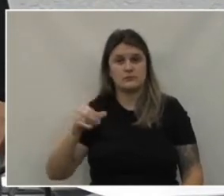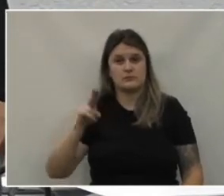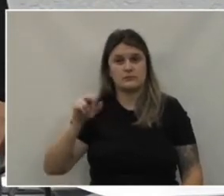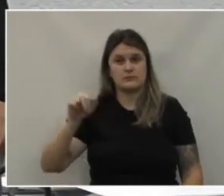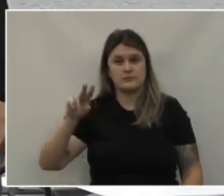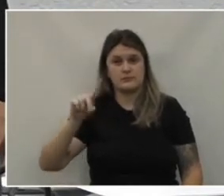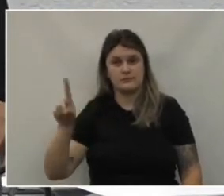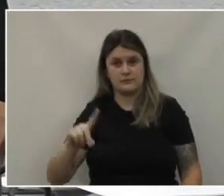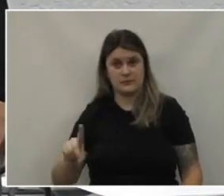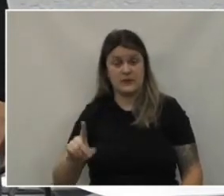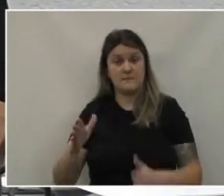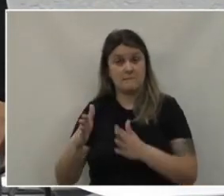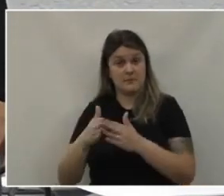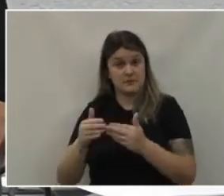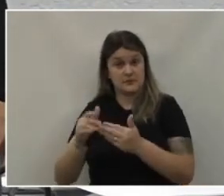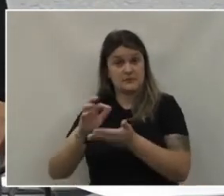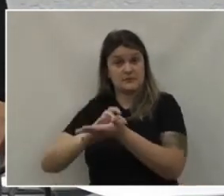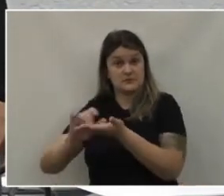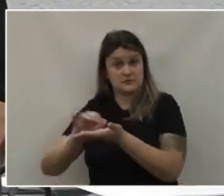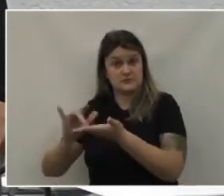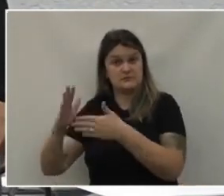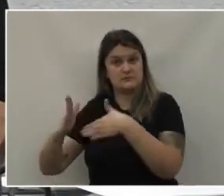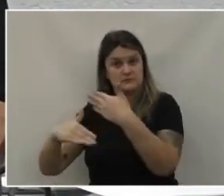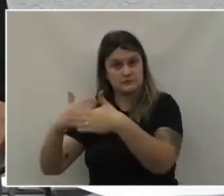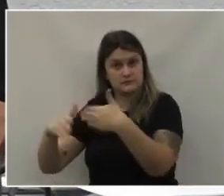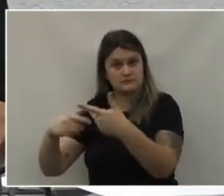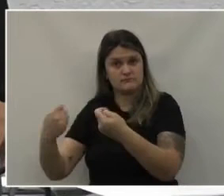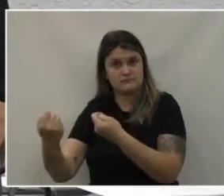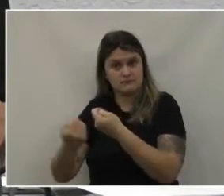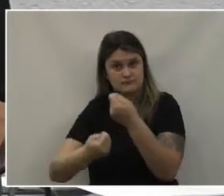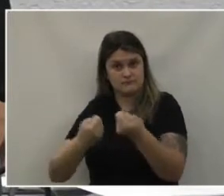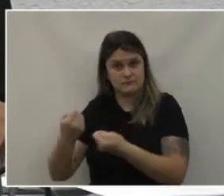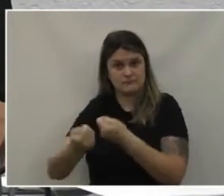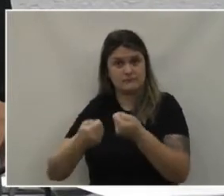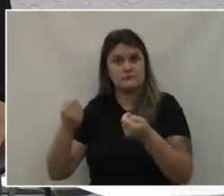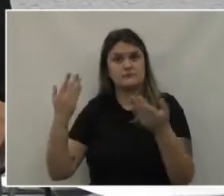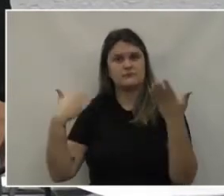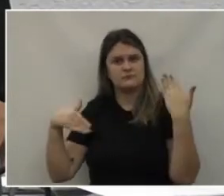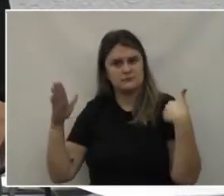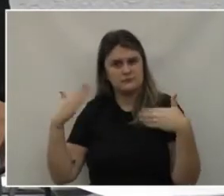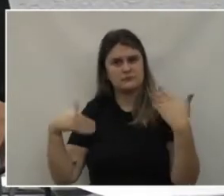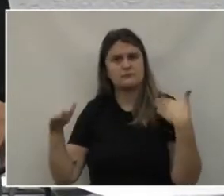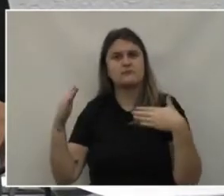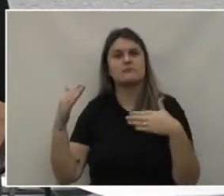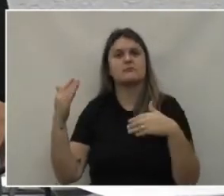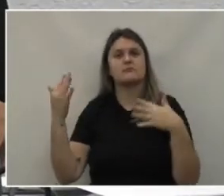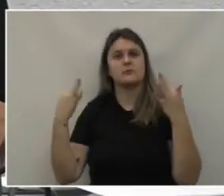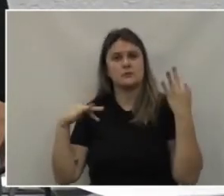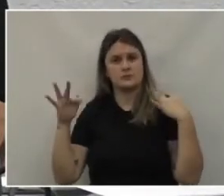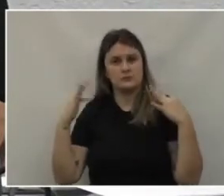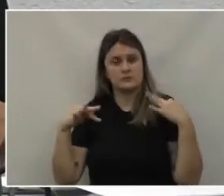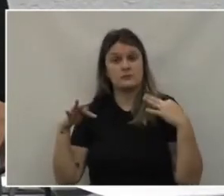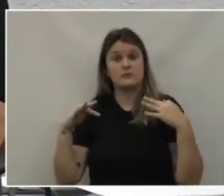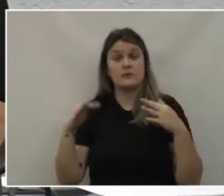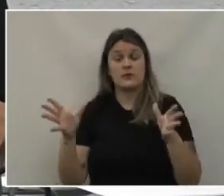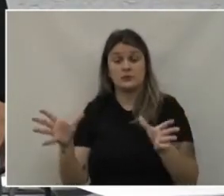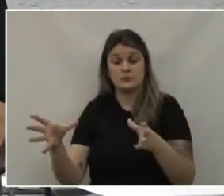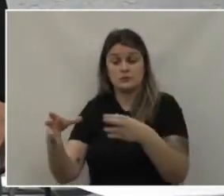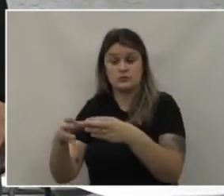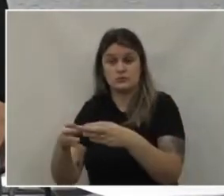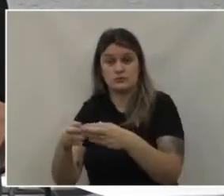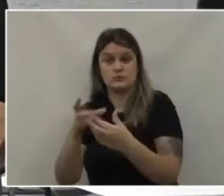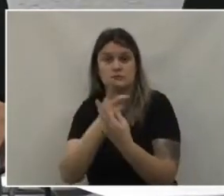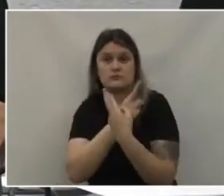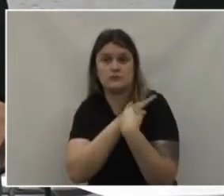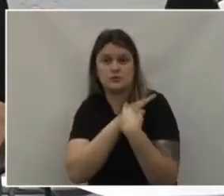municipal de Desenvolvimento Econômico, Turismo e Urbanismo, para que, juntamente com os responsáveis, estude